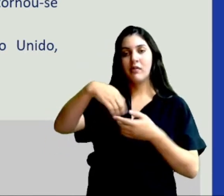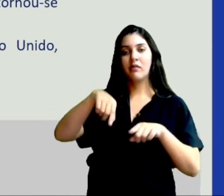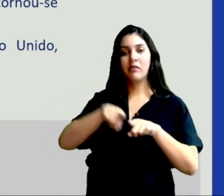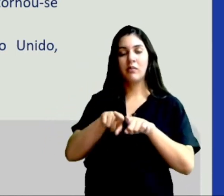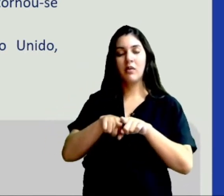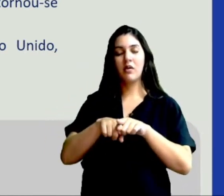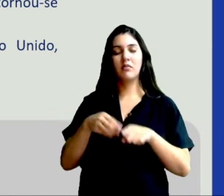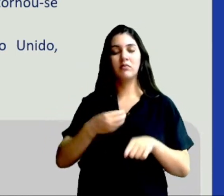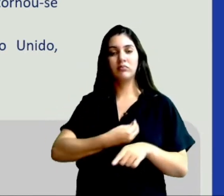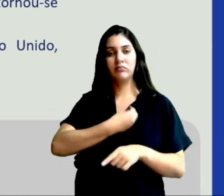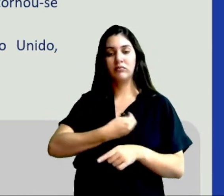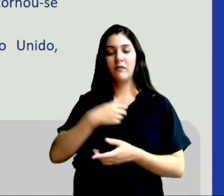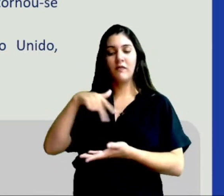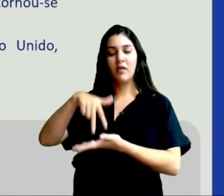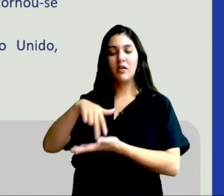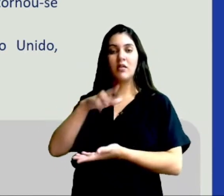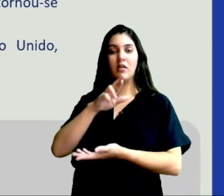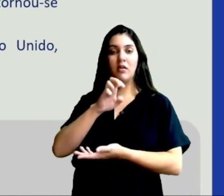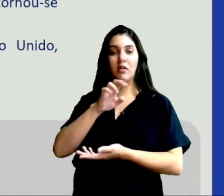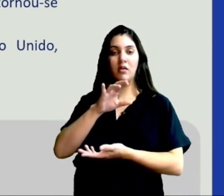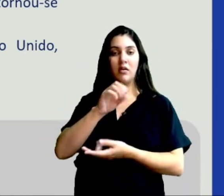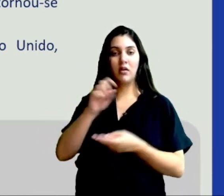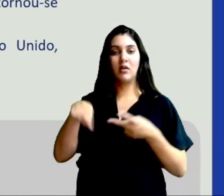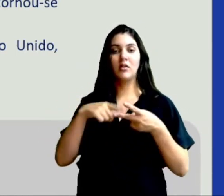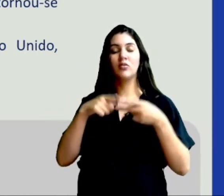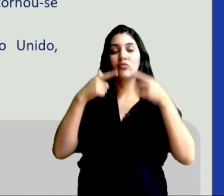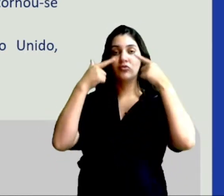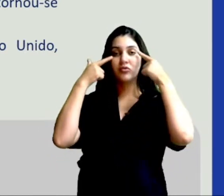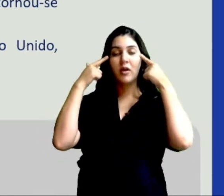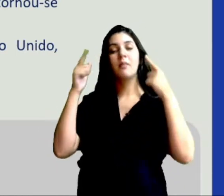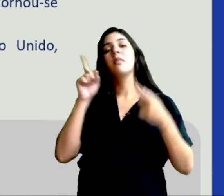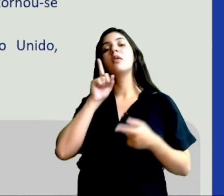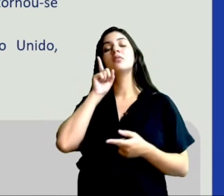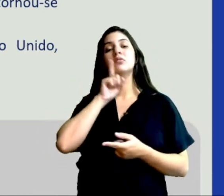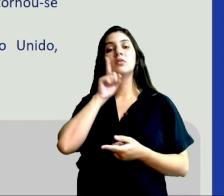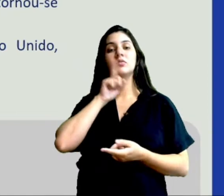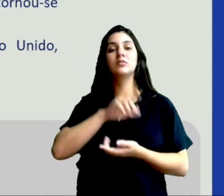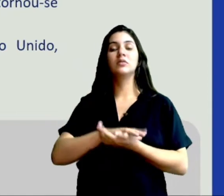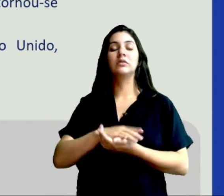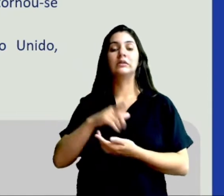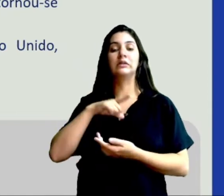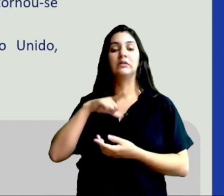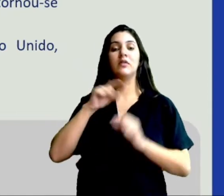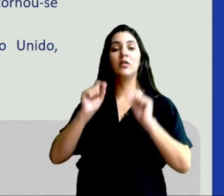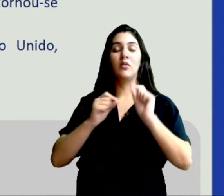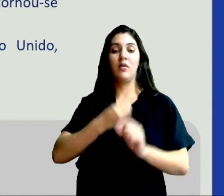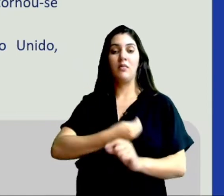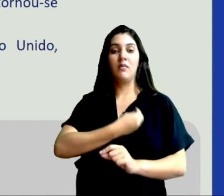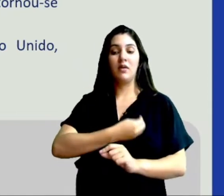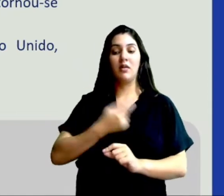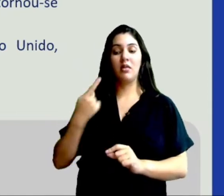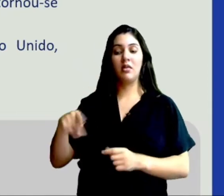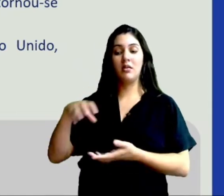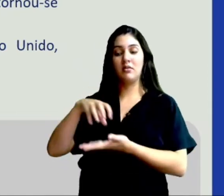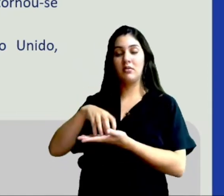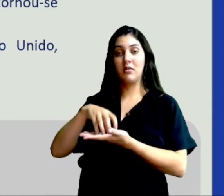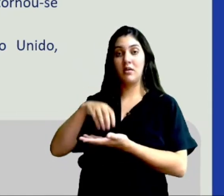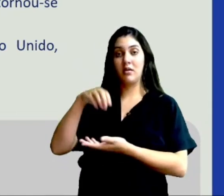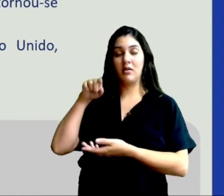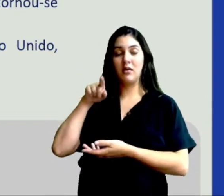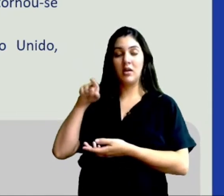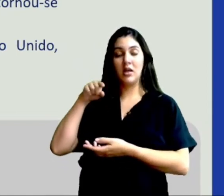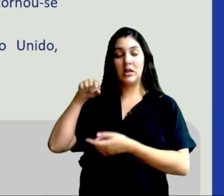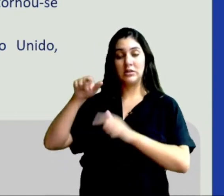foram ocupadas também aí por Reino Unido, Alemanha, Japão, Estados Unidos, né? Que tiveram presença nessas ilhas. A